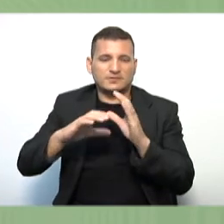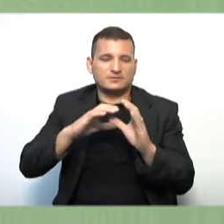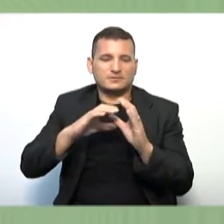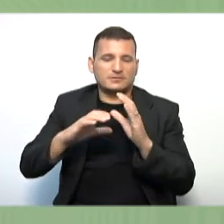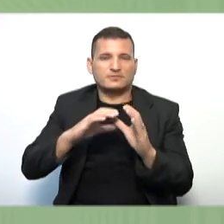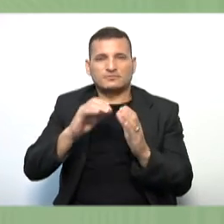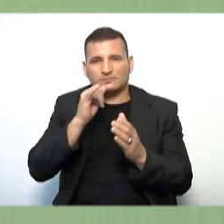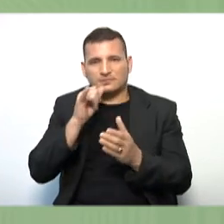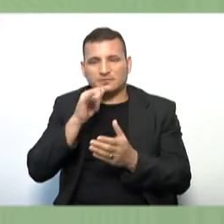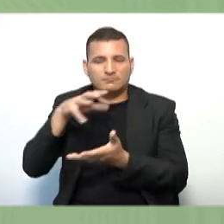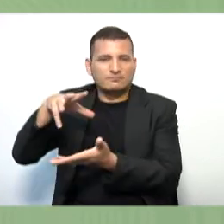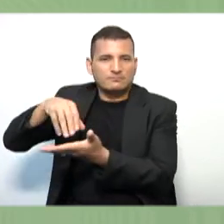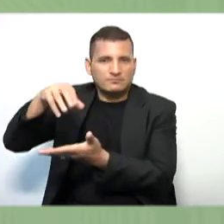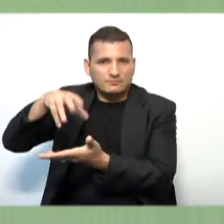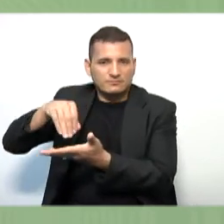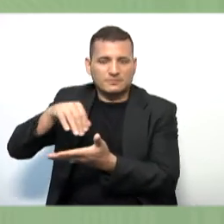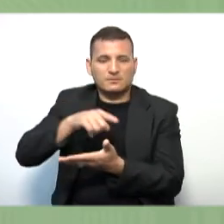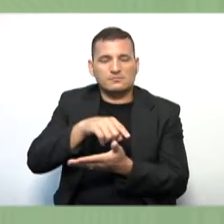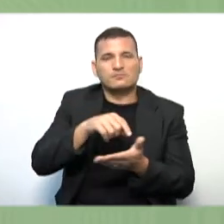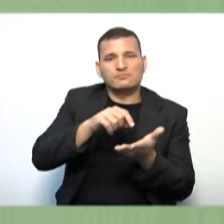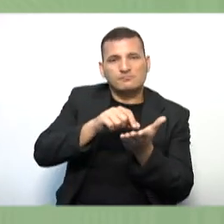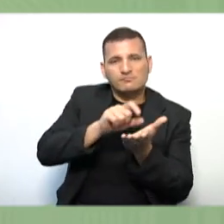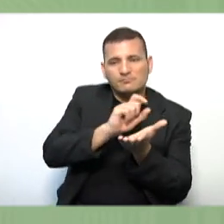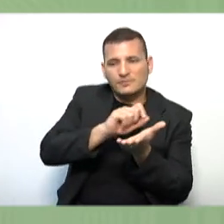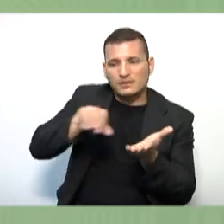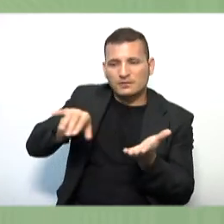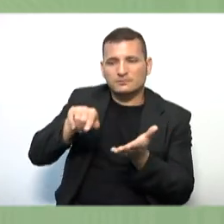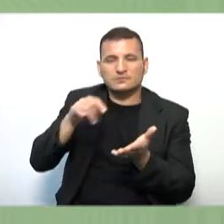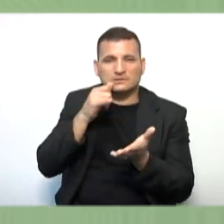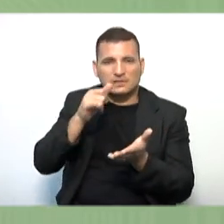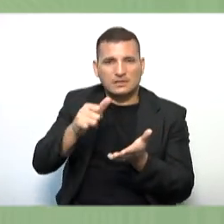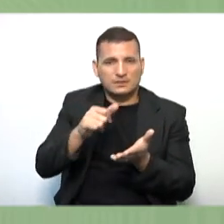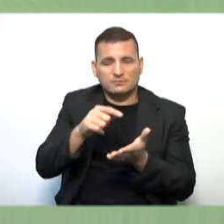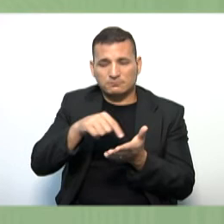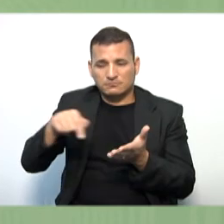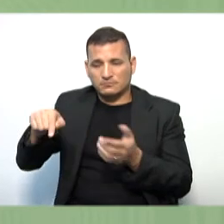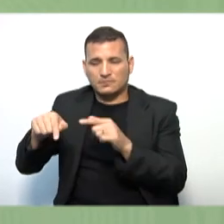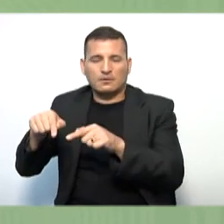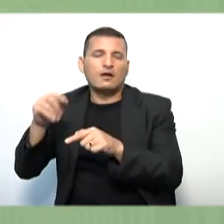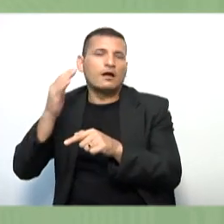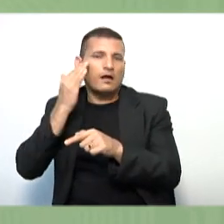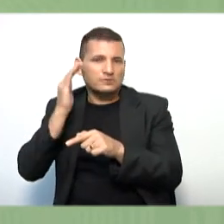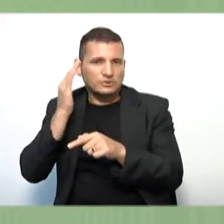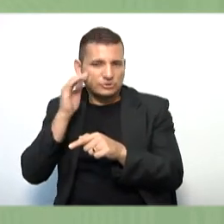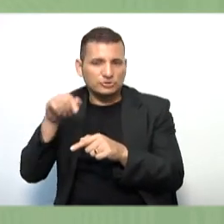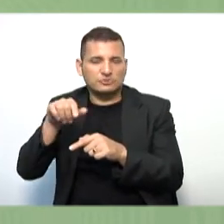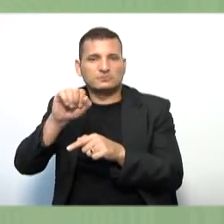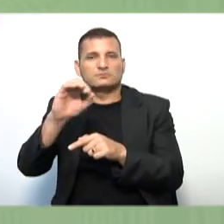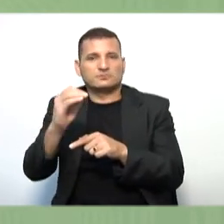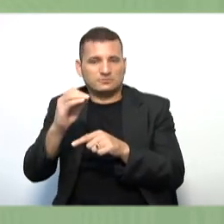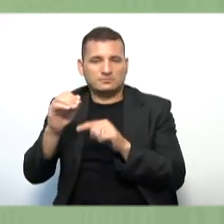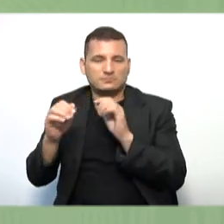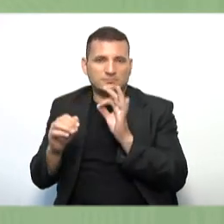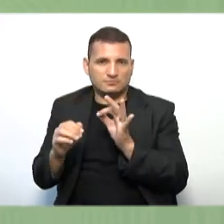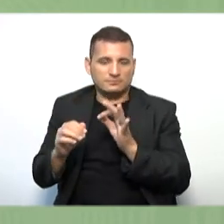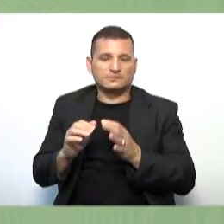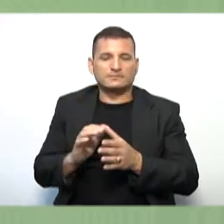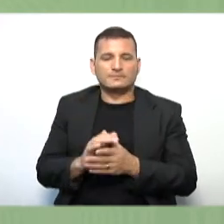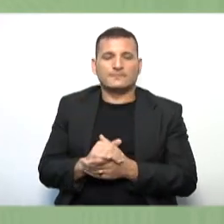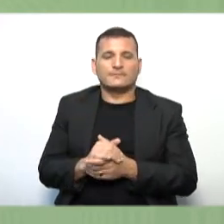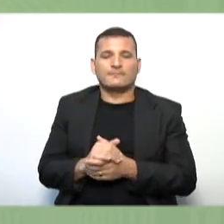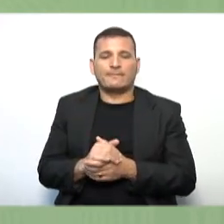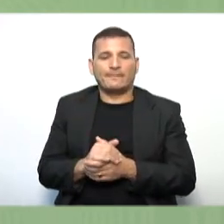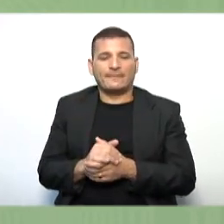por exemplo, para uma sinalização elétrica, de forma que possa ser compreendido pelo sistema computacional. E nós